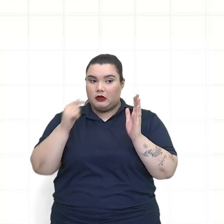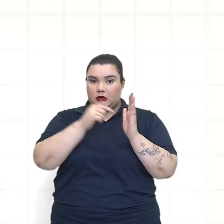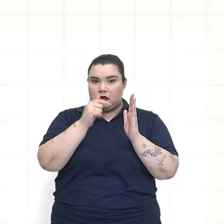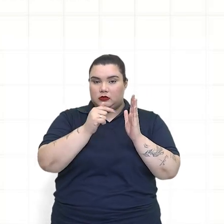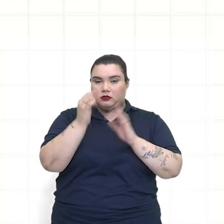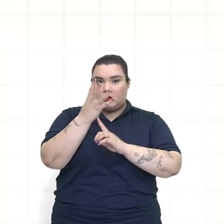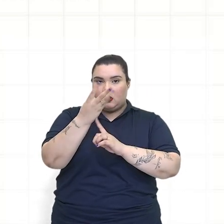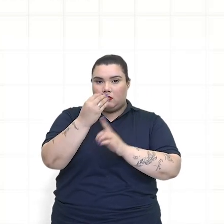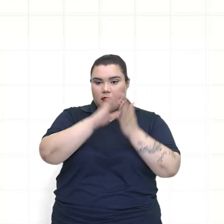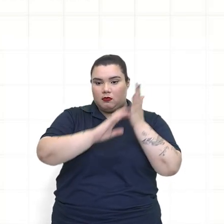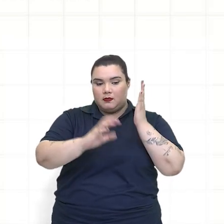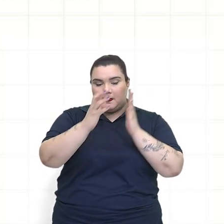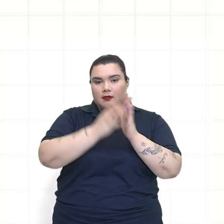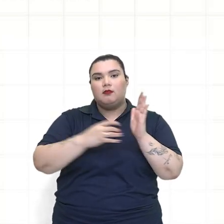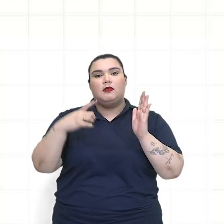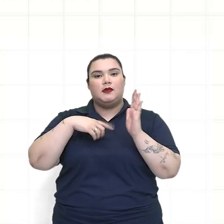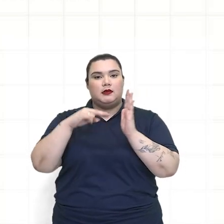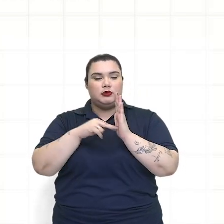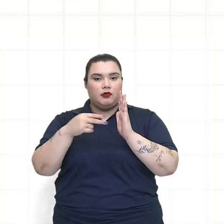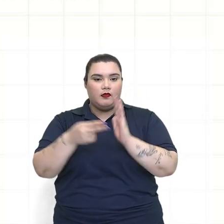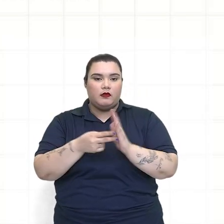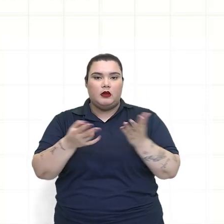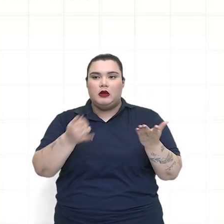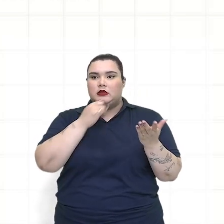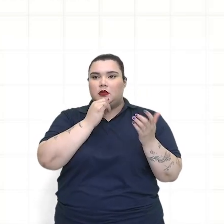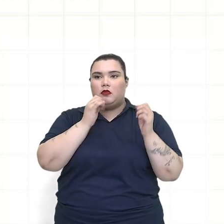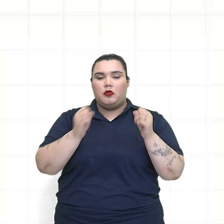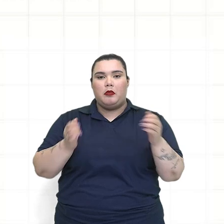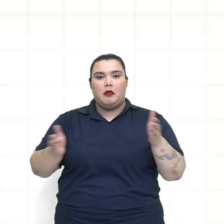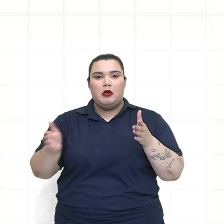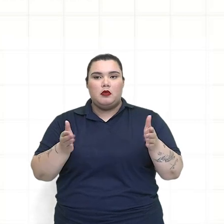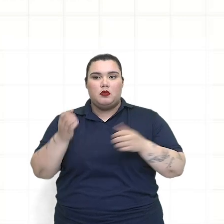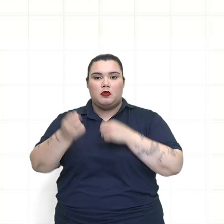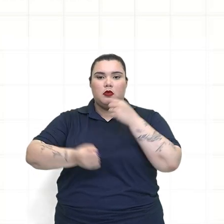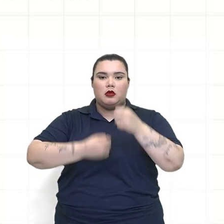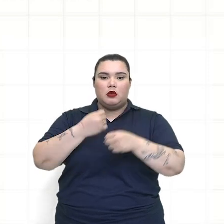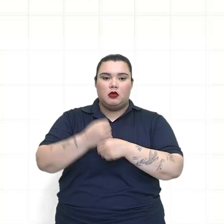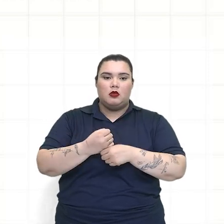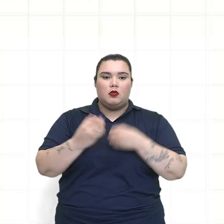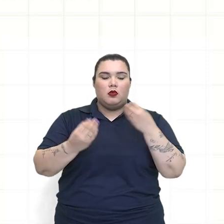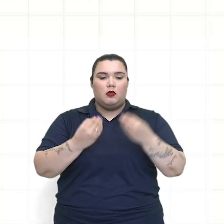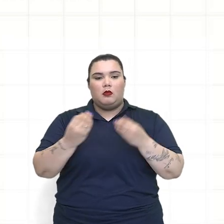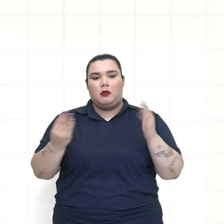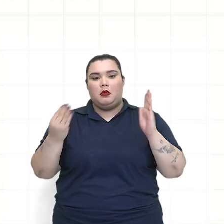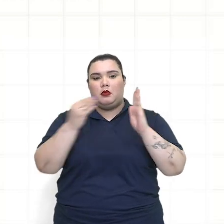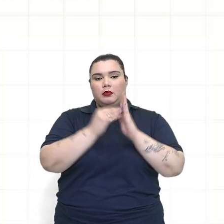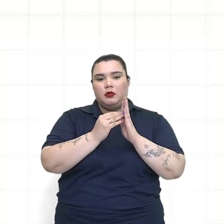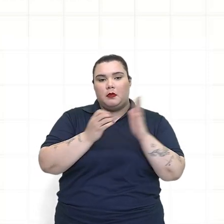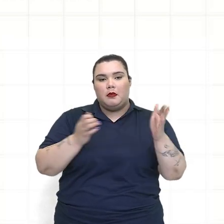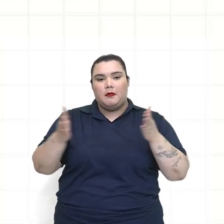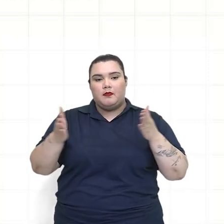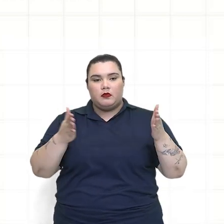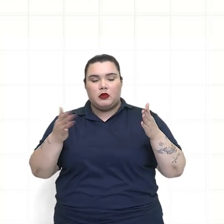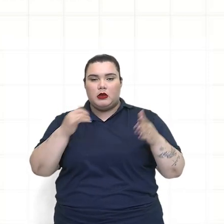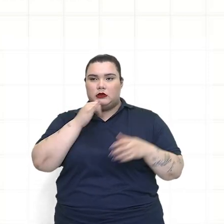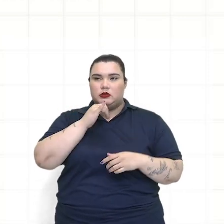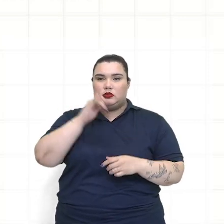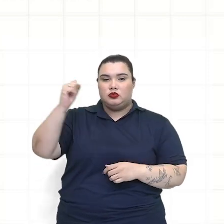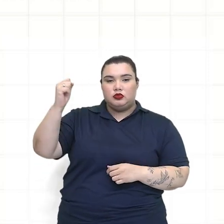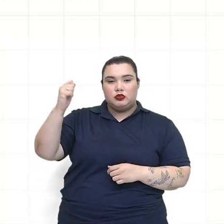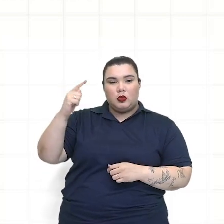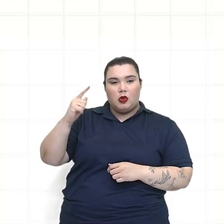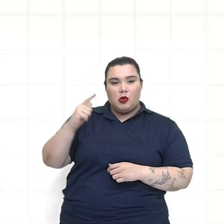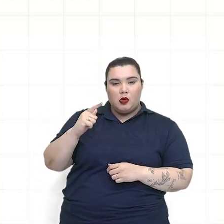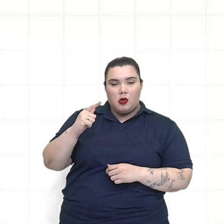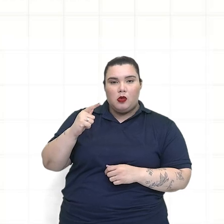um significado, né? Poderia ser uma estação do ano, no qual ele poderia registrar aqui um período em que